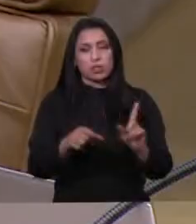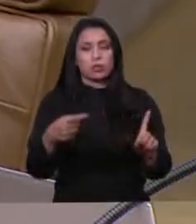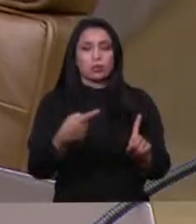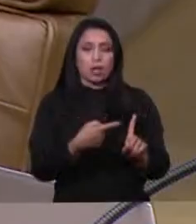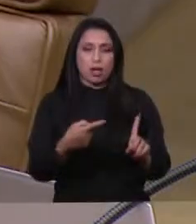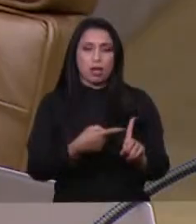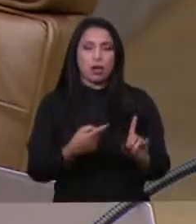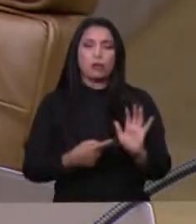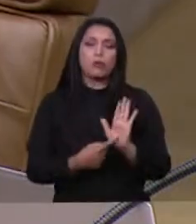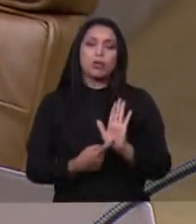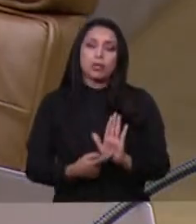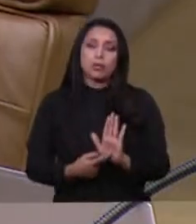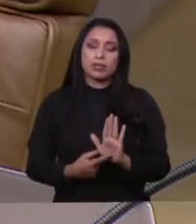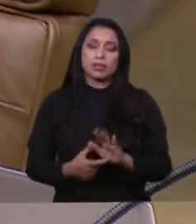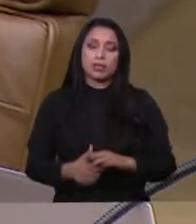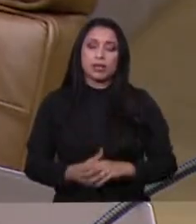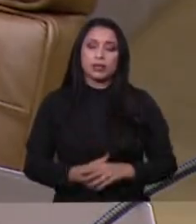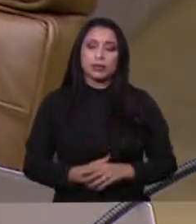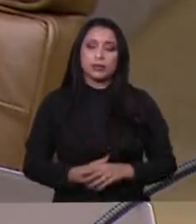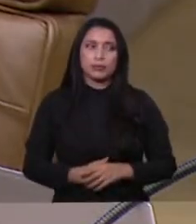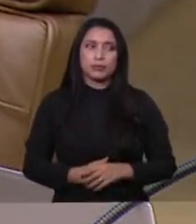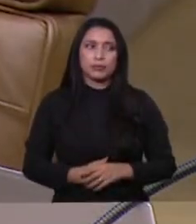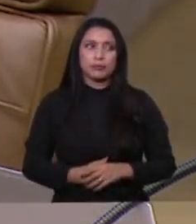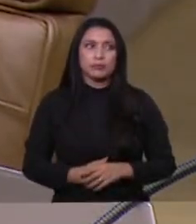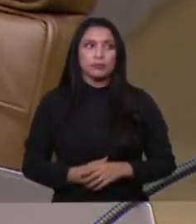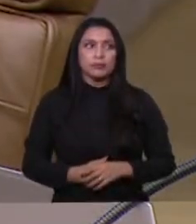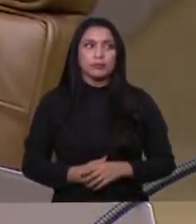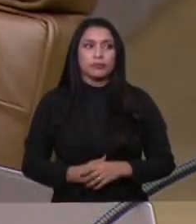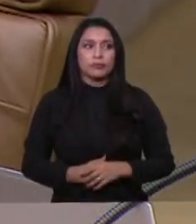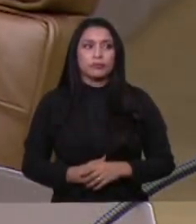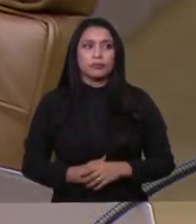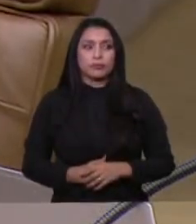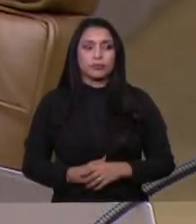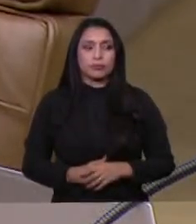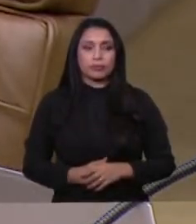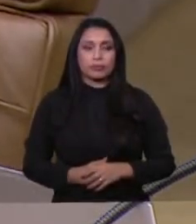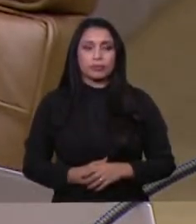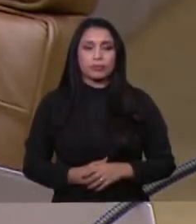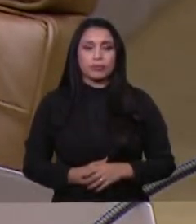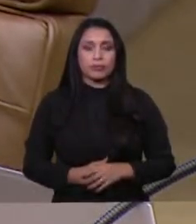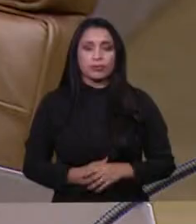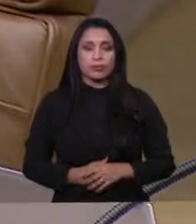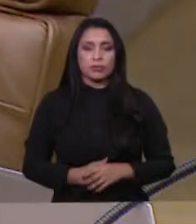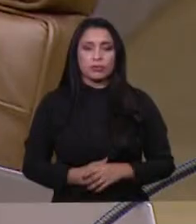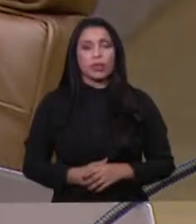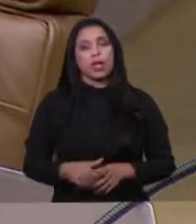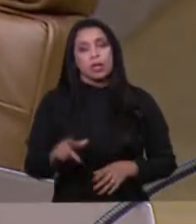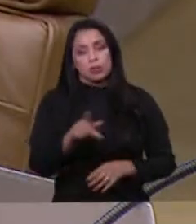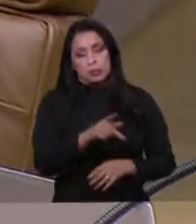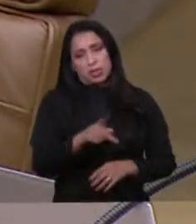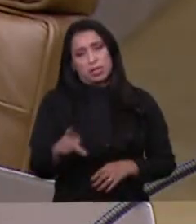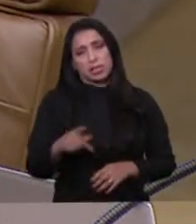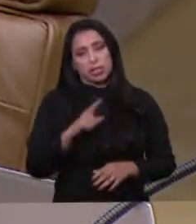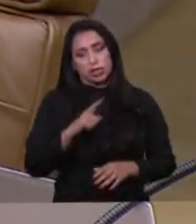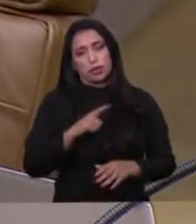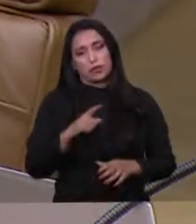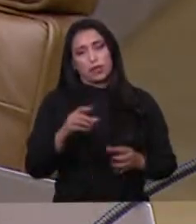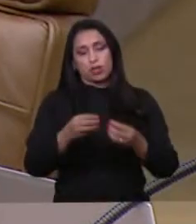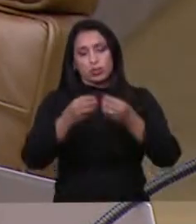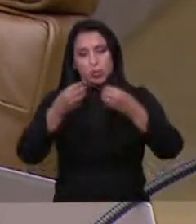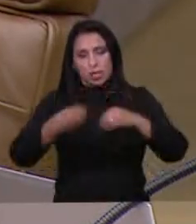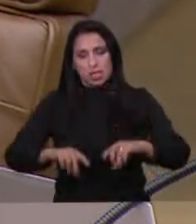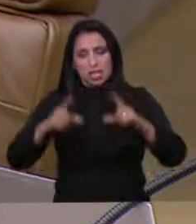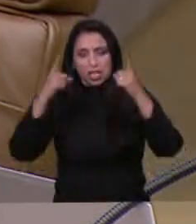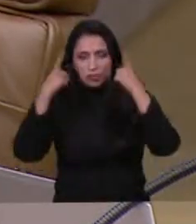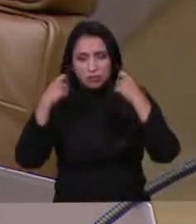devidamente demonstradas. Da mesma forma, senhora presidente, tenho como comprovada a prática do dano qualificado pela